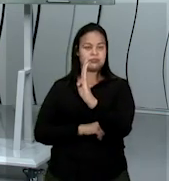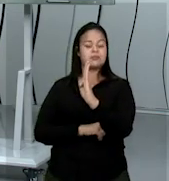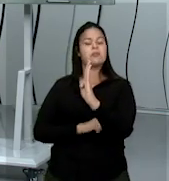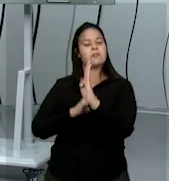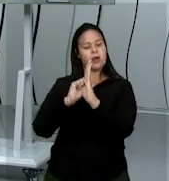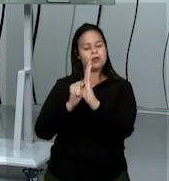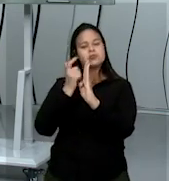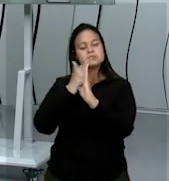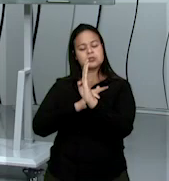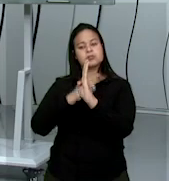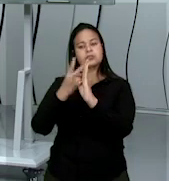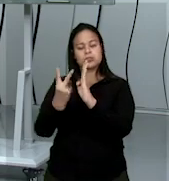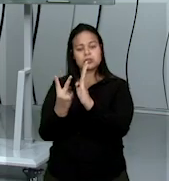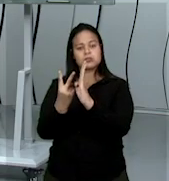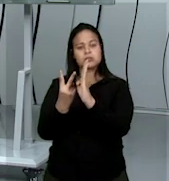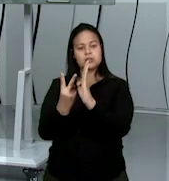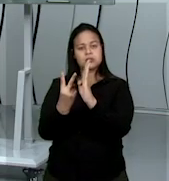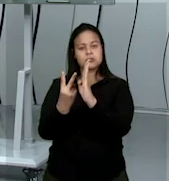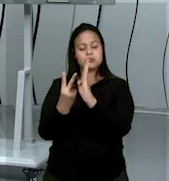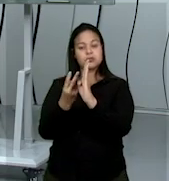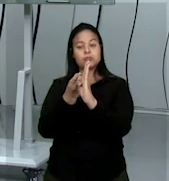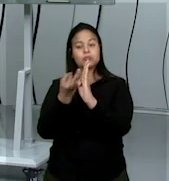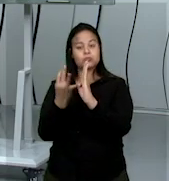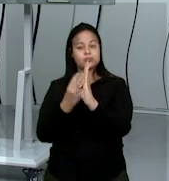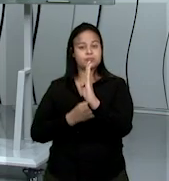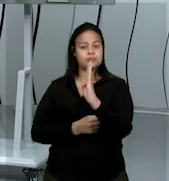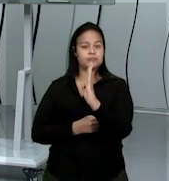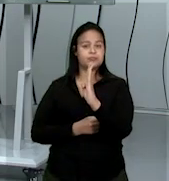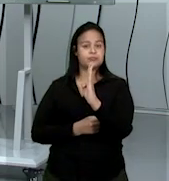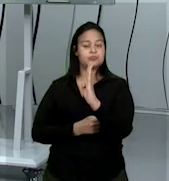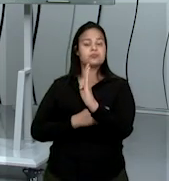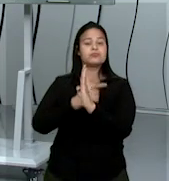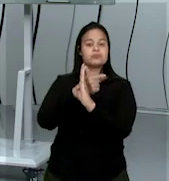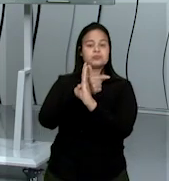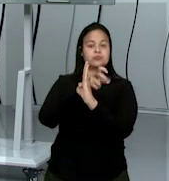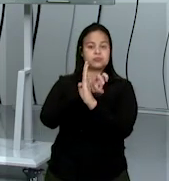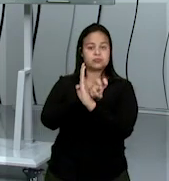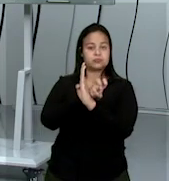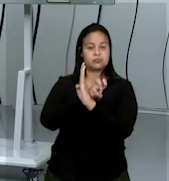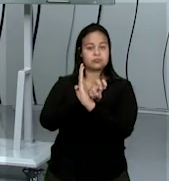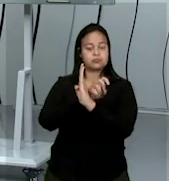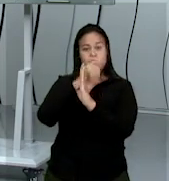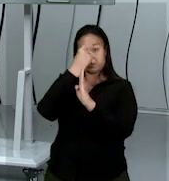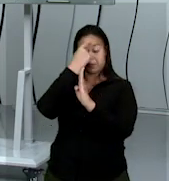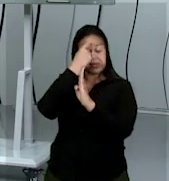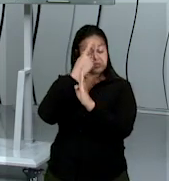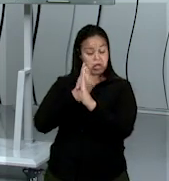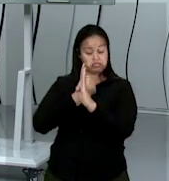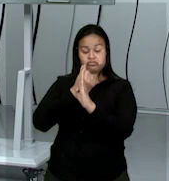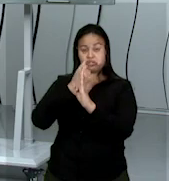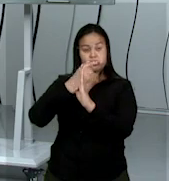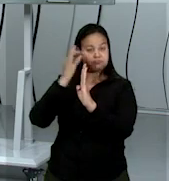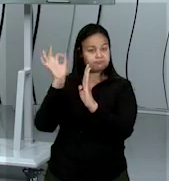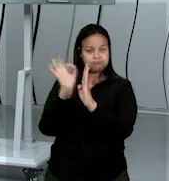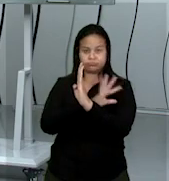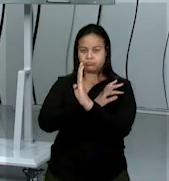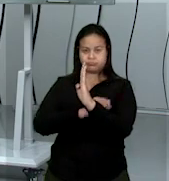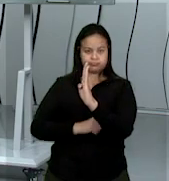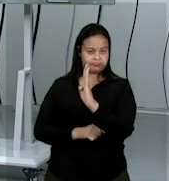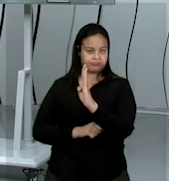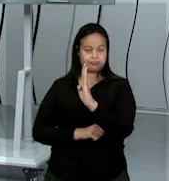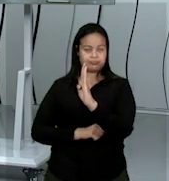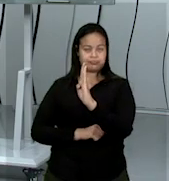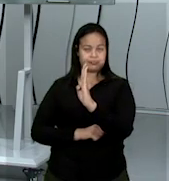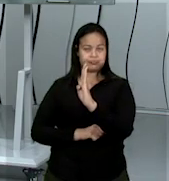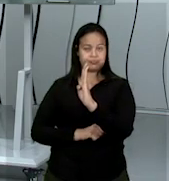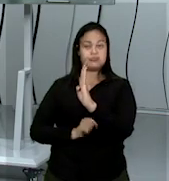por 2. 50 dividido por 2, 25. Só você pensar em dinheiro que no instantinho a conta sai.